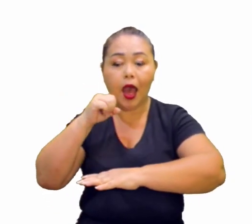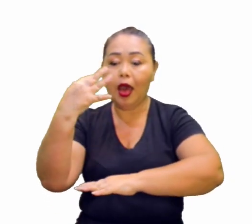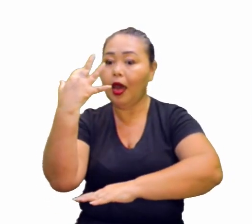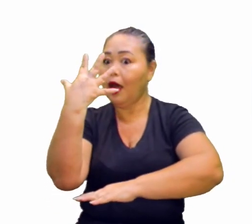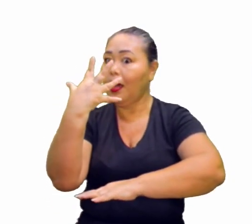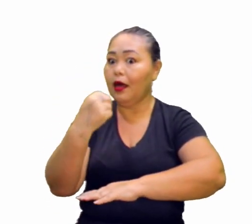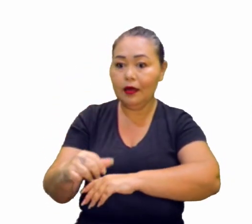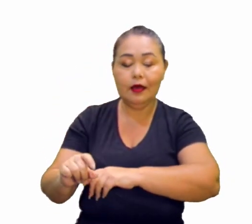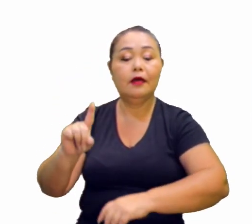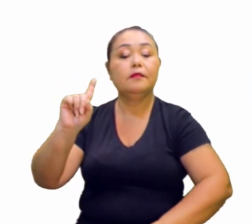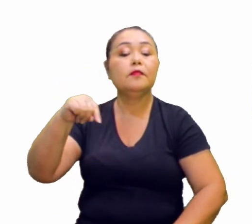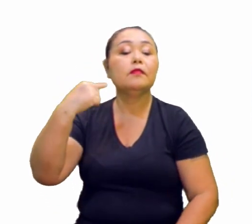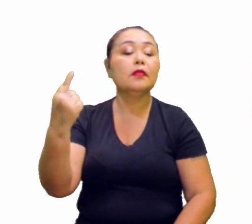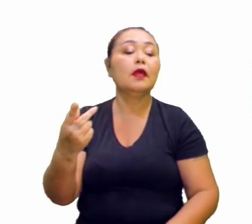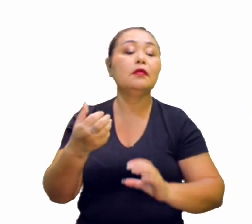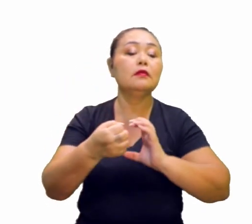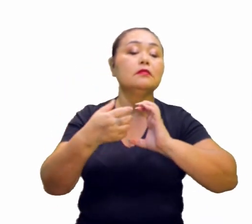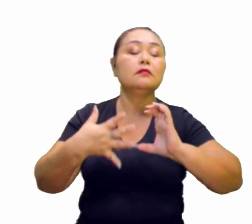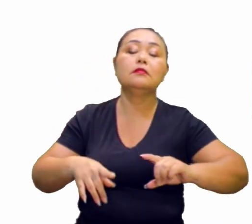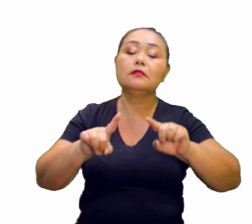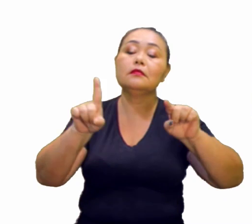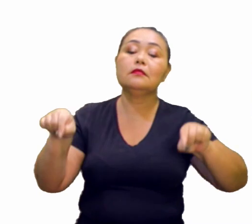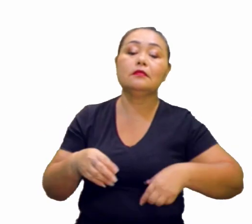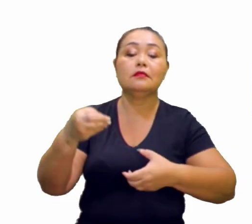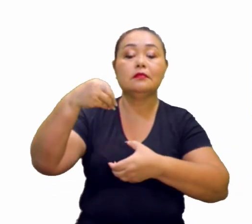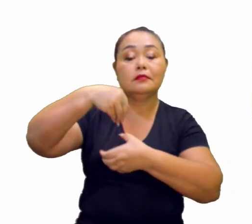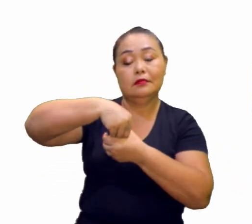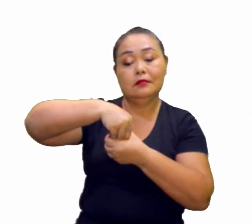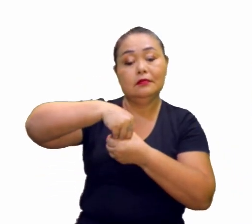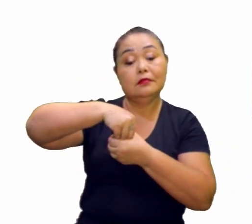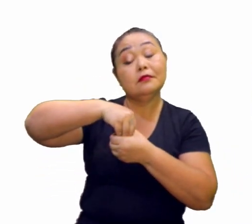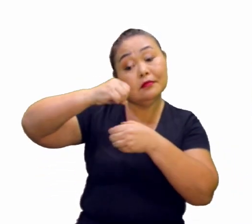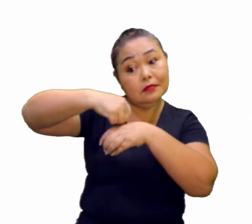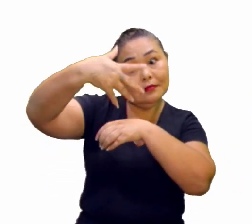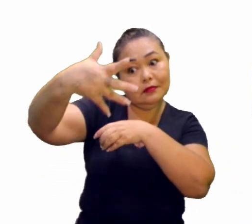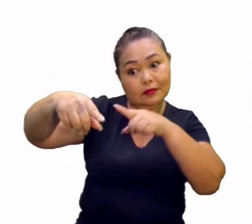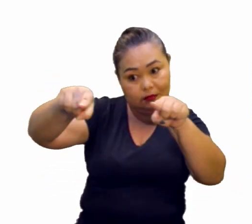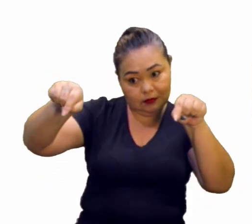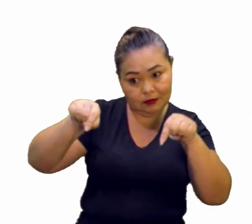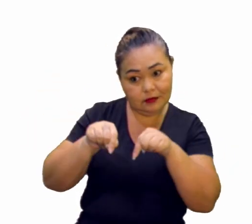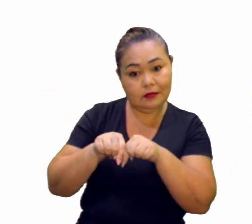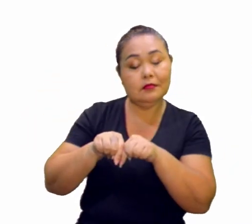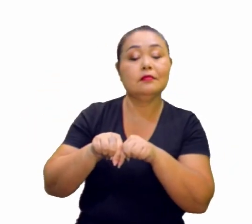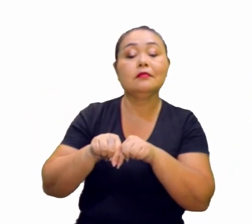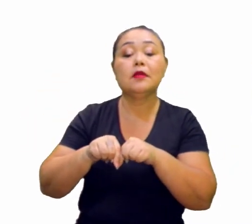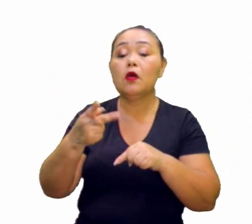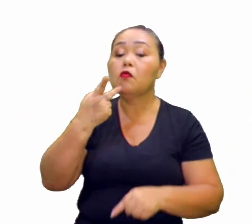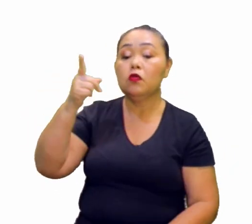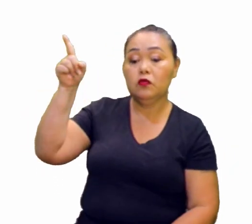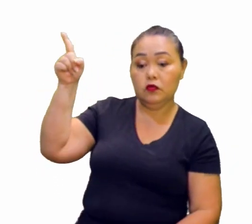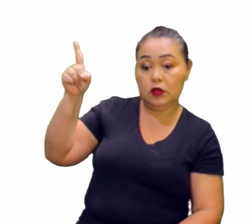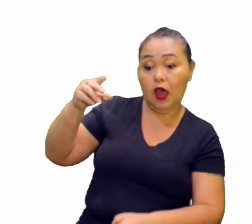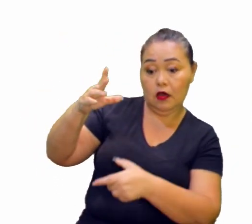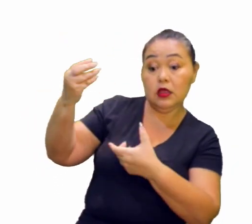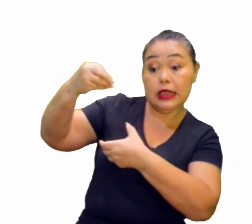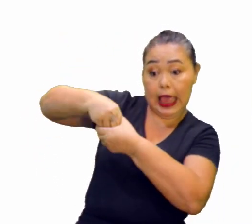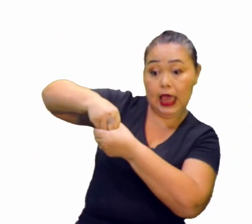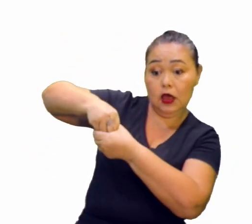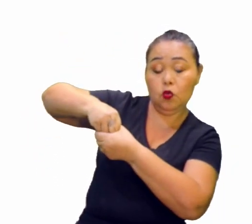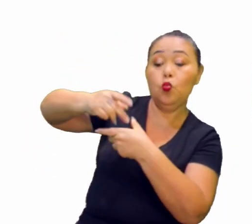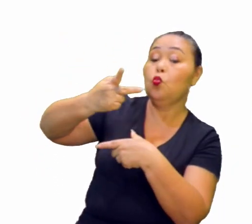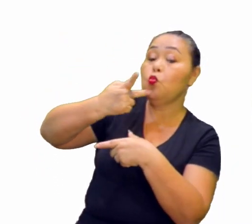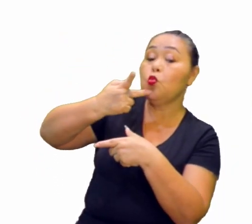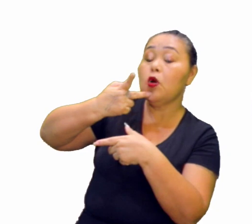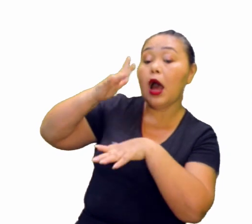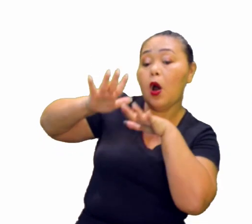da propriedade no sentido do ambiente interno e do ambiente externo. Quando a gente fala aí do ambiente interno, a gente está falando que